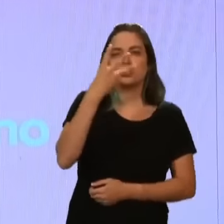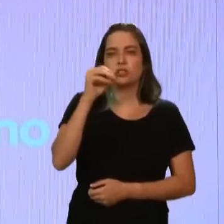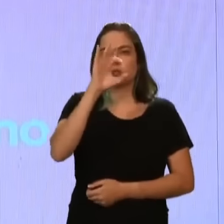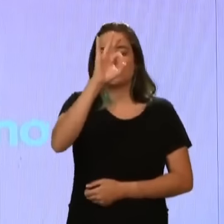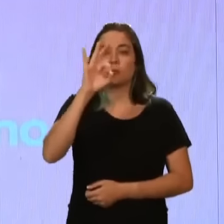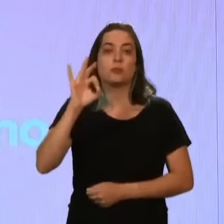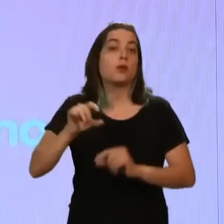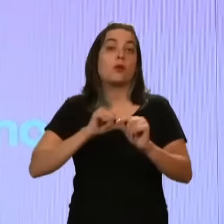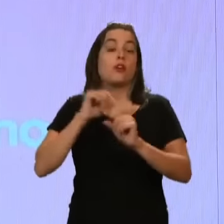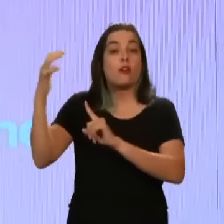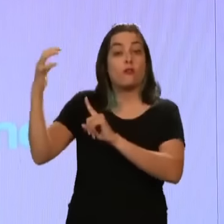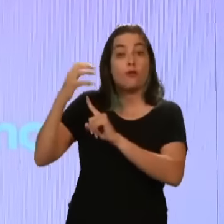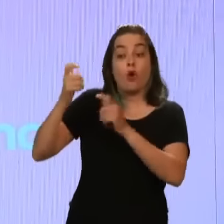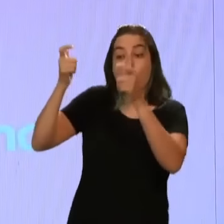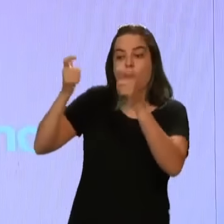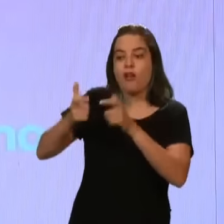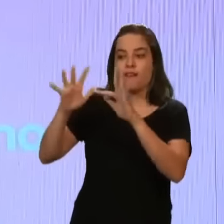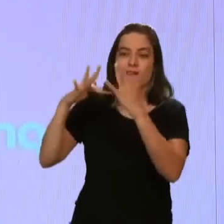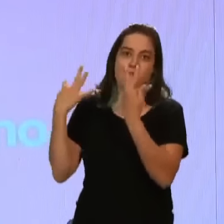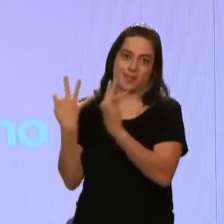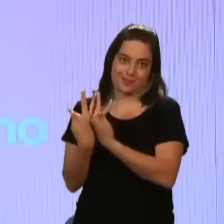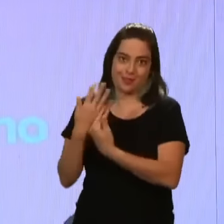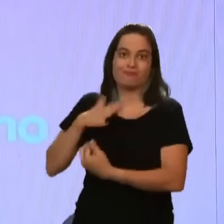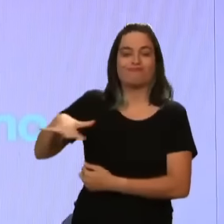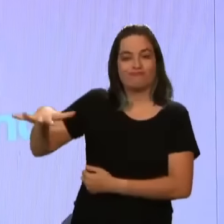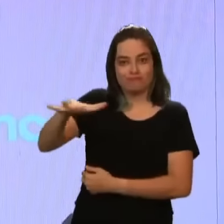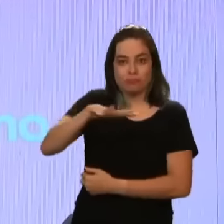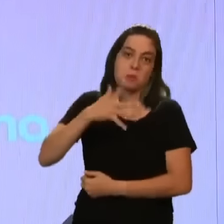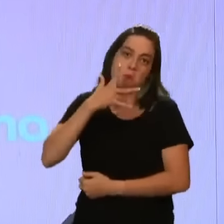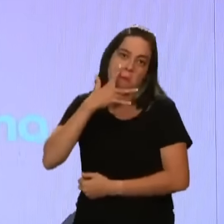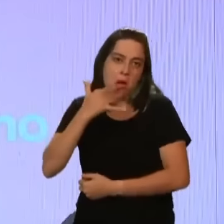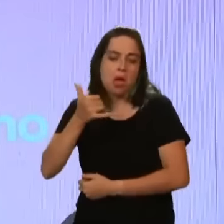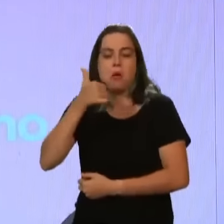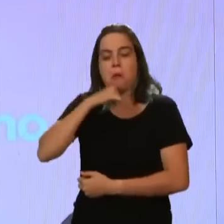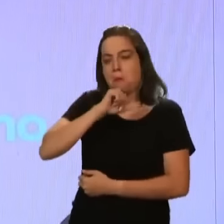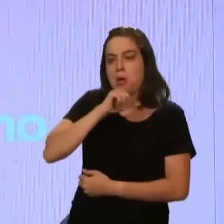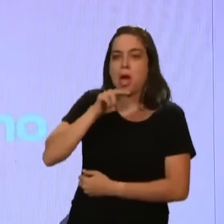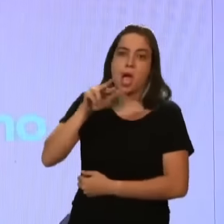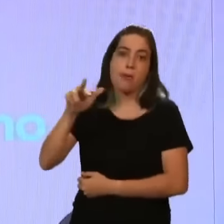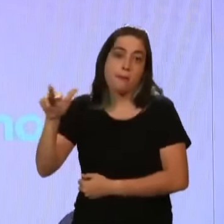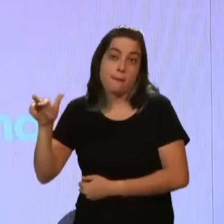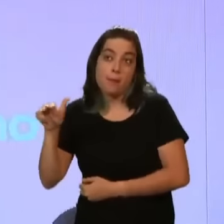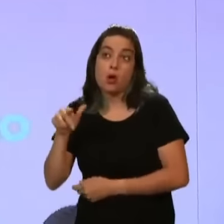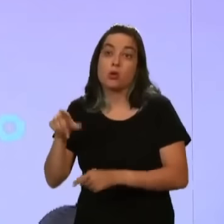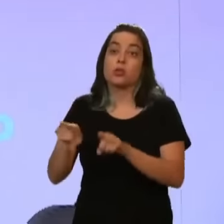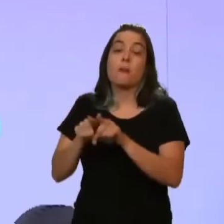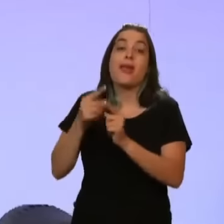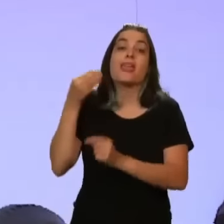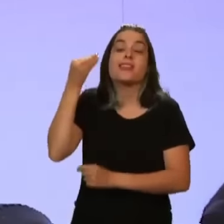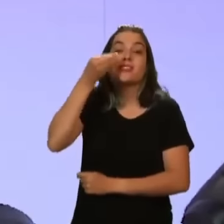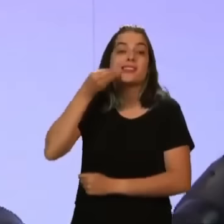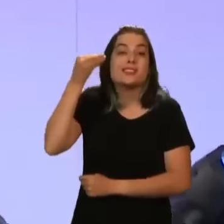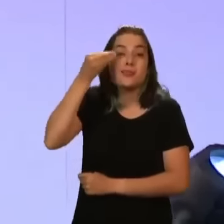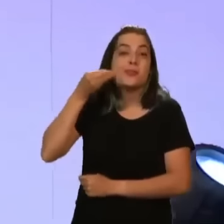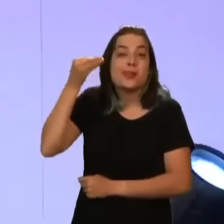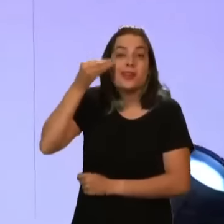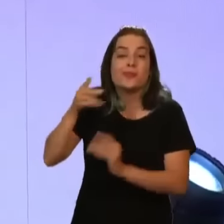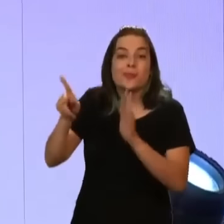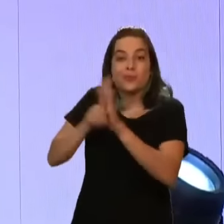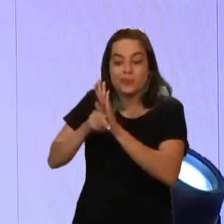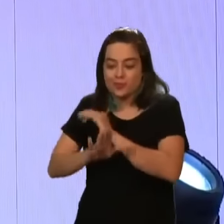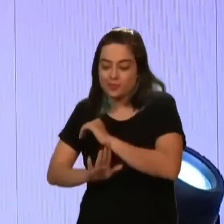do ambiente familiar, que inclui os pais, os irmãos e também as experiências de